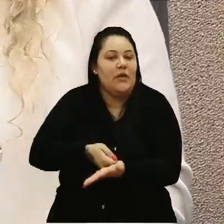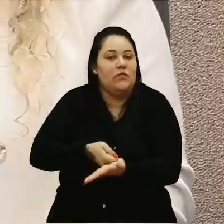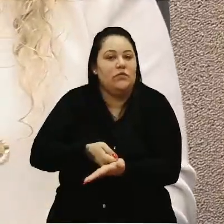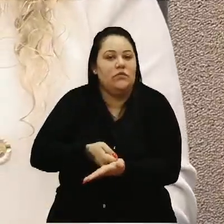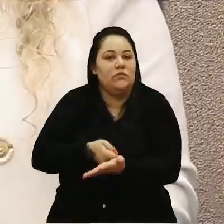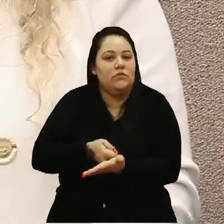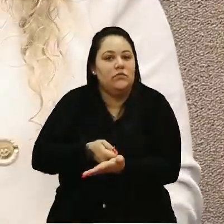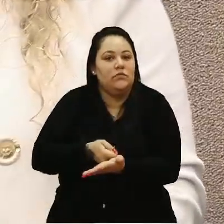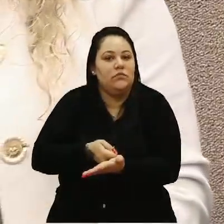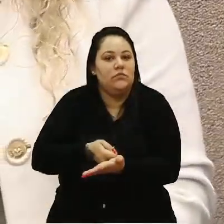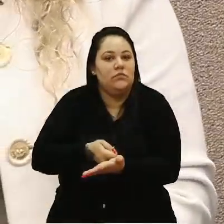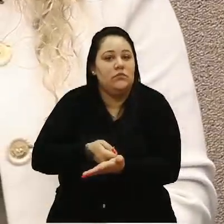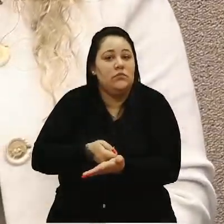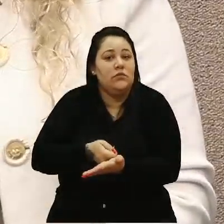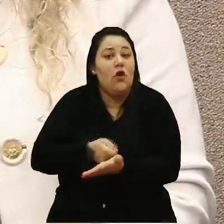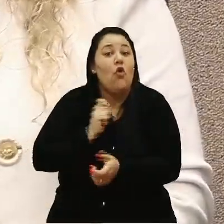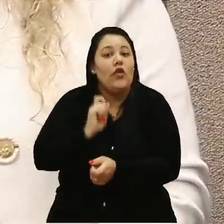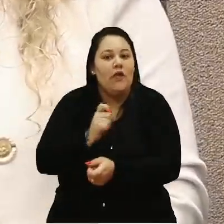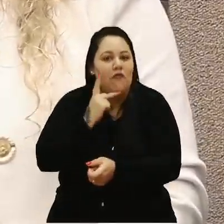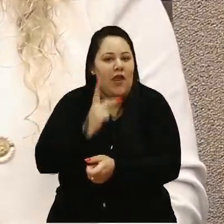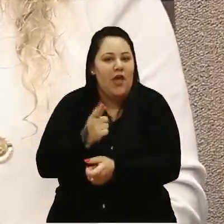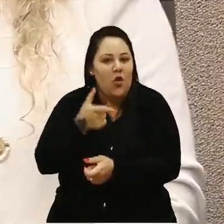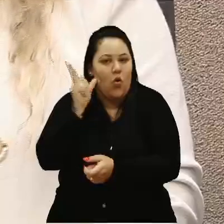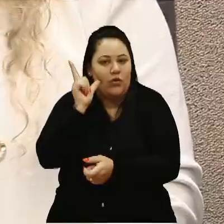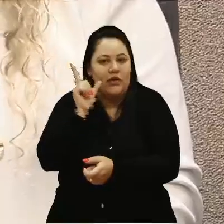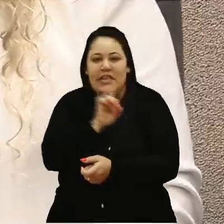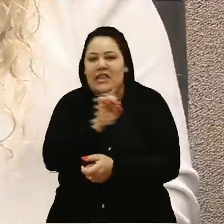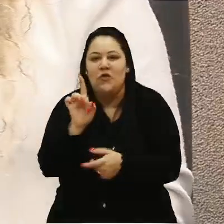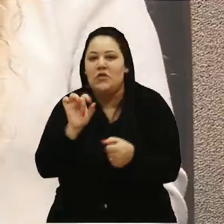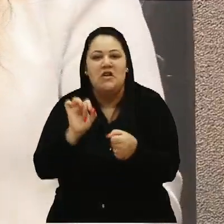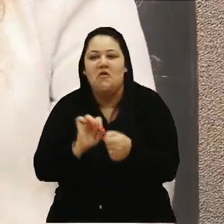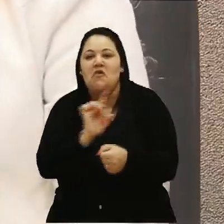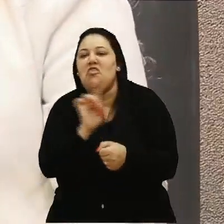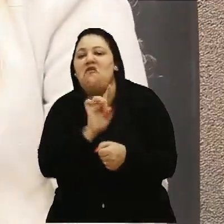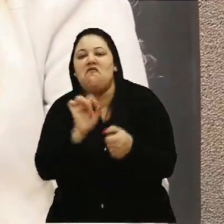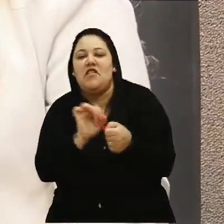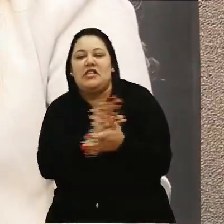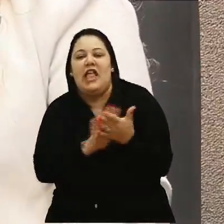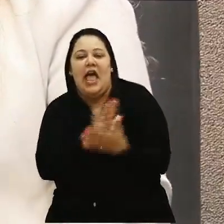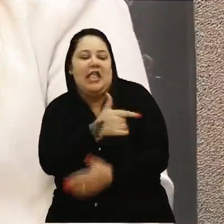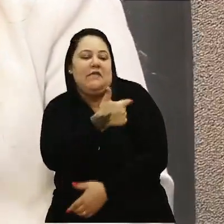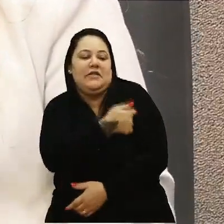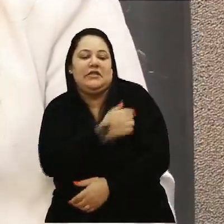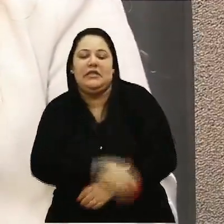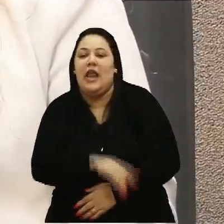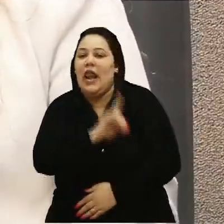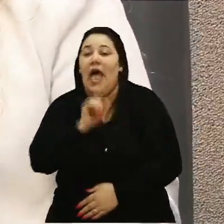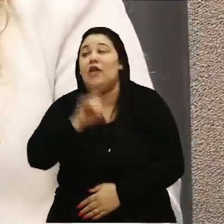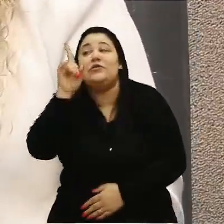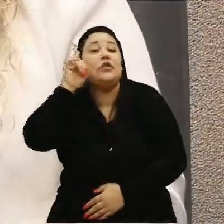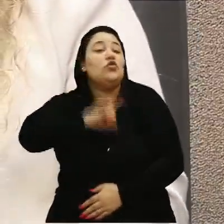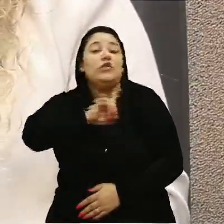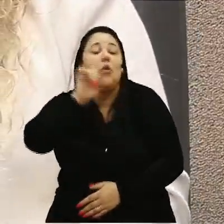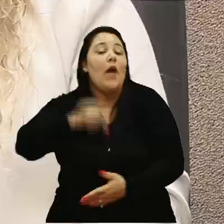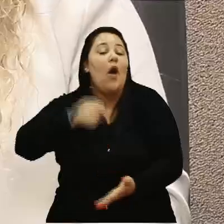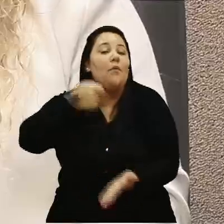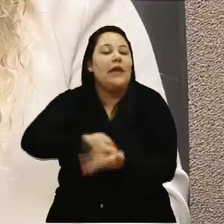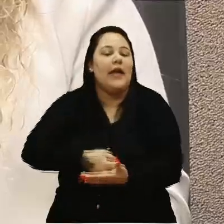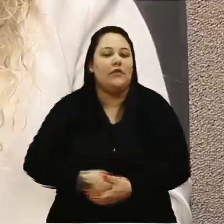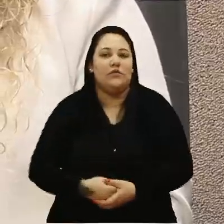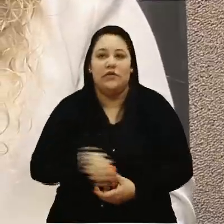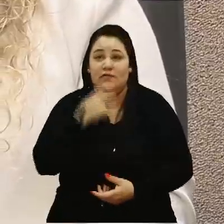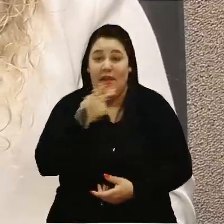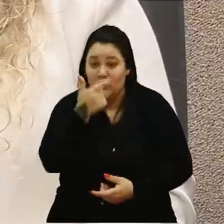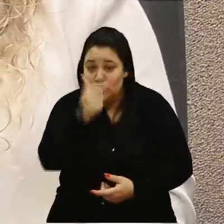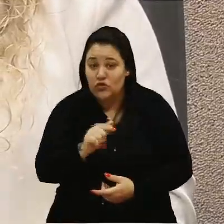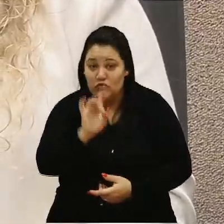tá? Foi isso que eu falei aqui ontem. E não que não vacinaram nos Estados Unidos. Lá não é obrigado. E deixo aqui, só